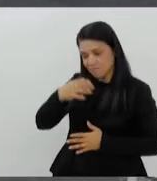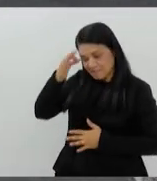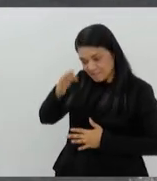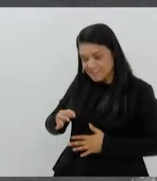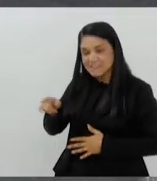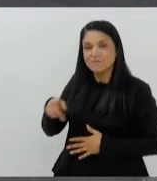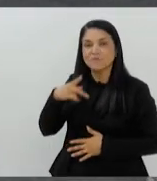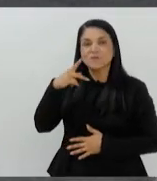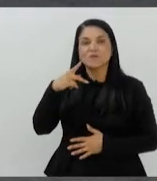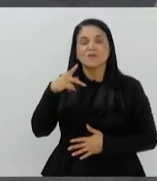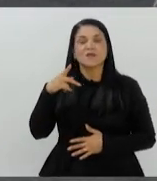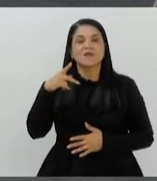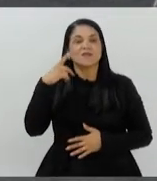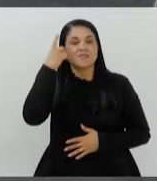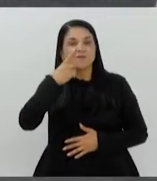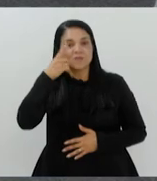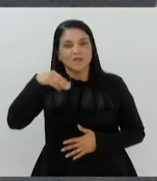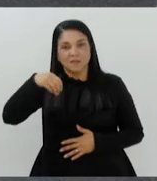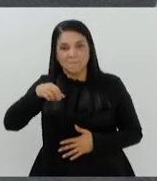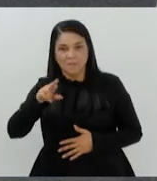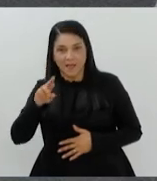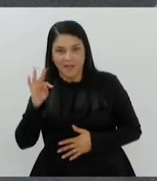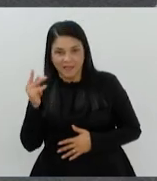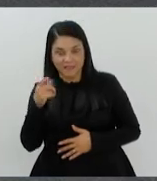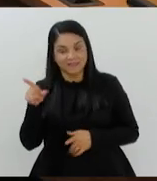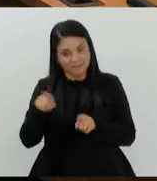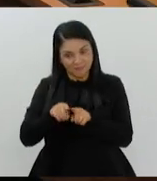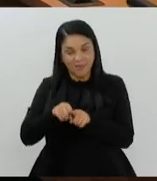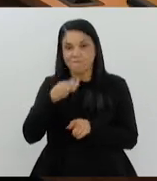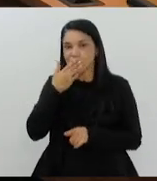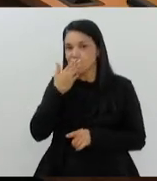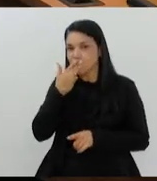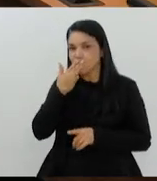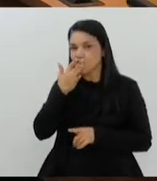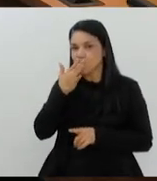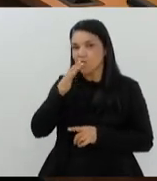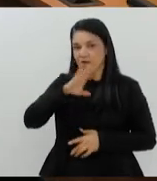esse projeto, porque, além de vascaína, também foi